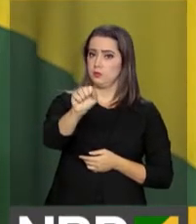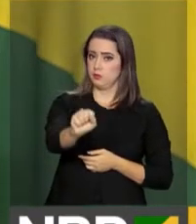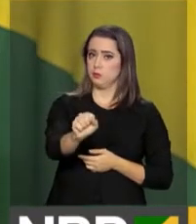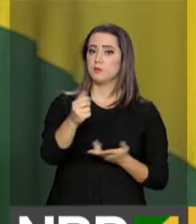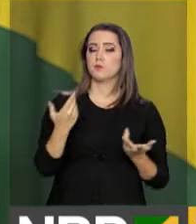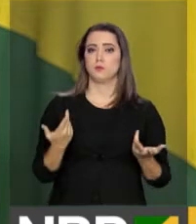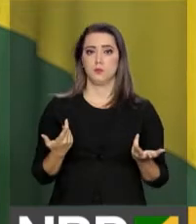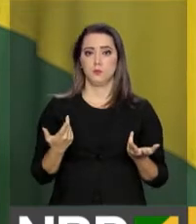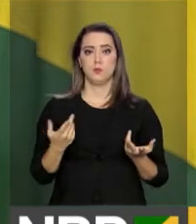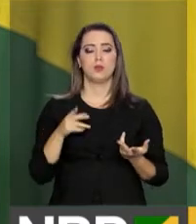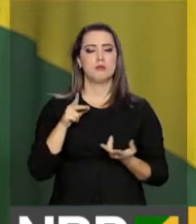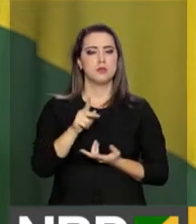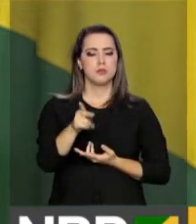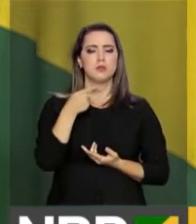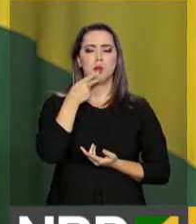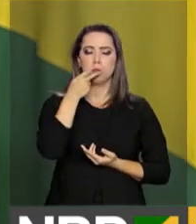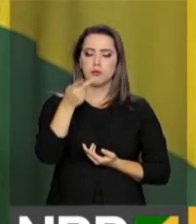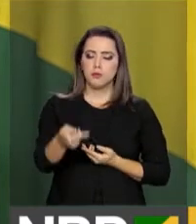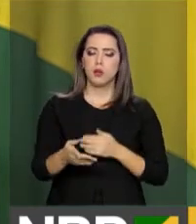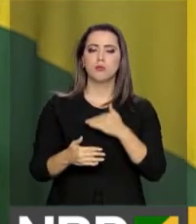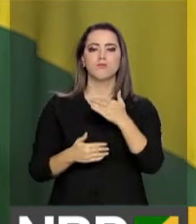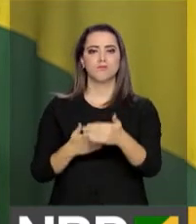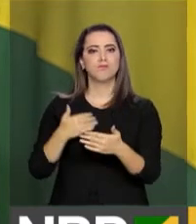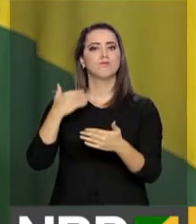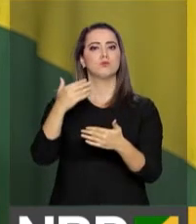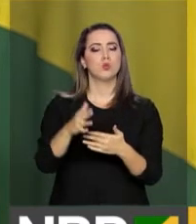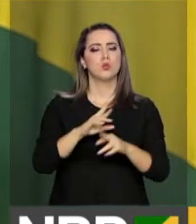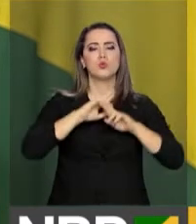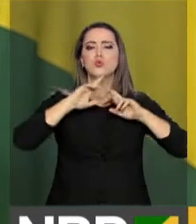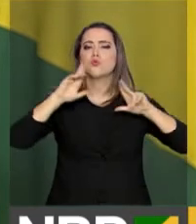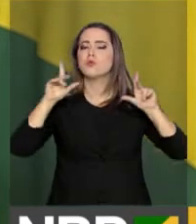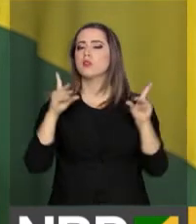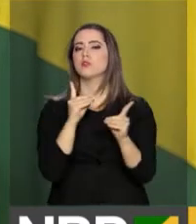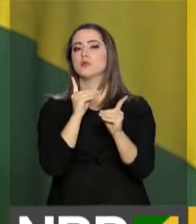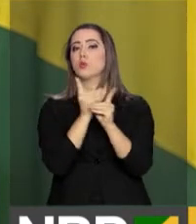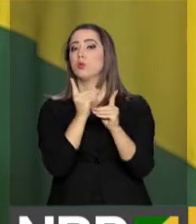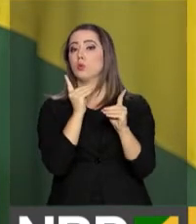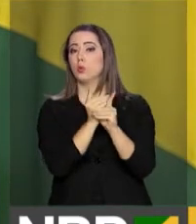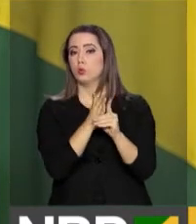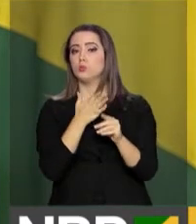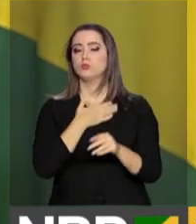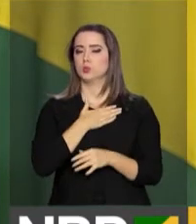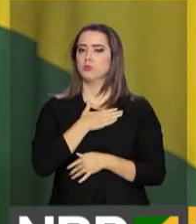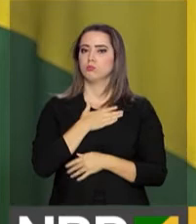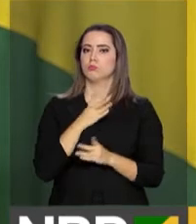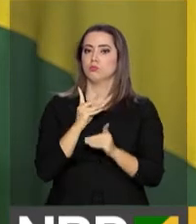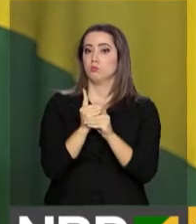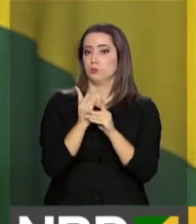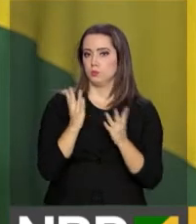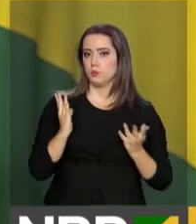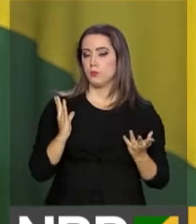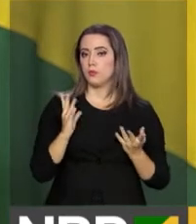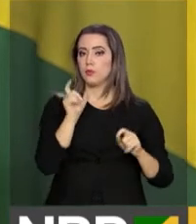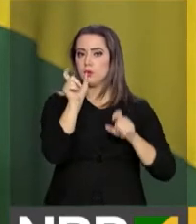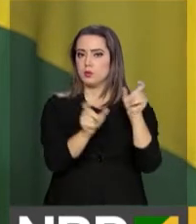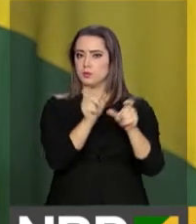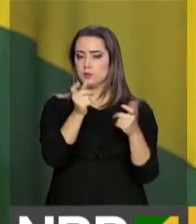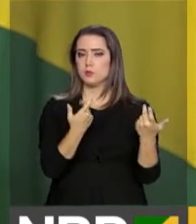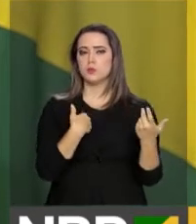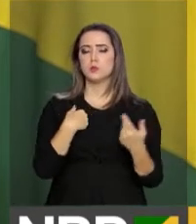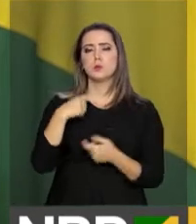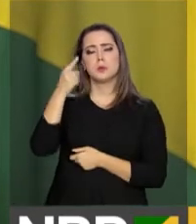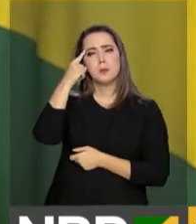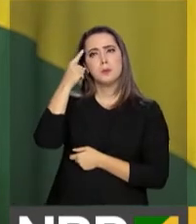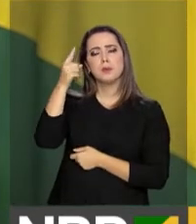e tenho feito assim em vários encontros que tem o título e tem sido penso eu